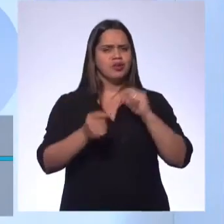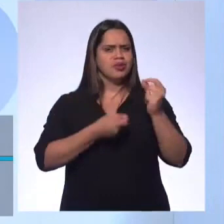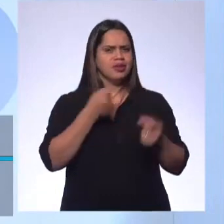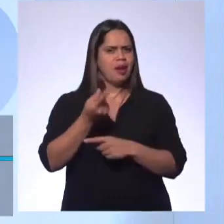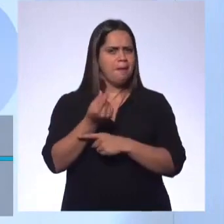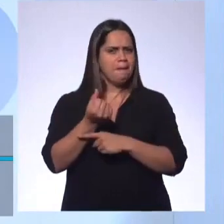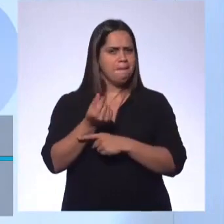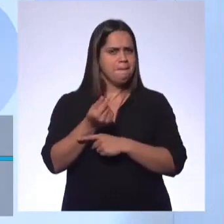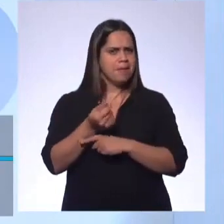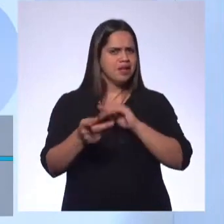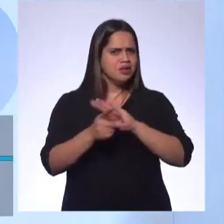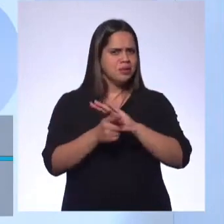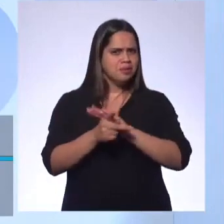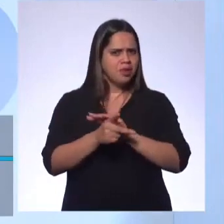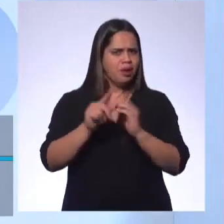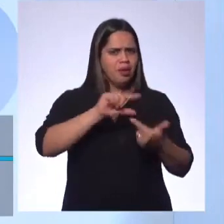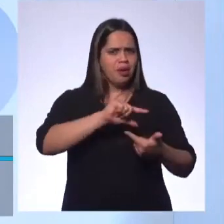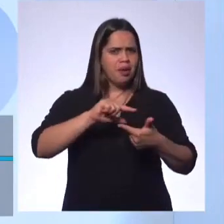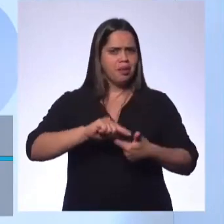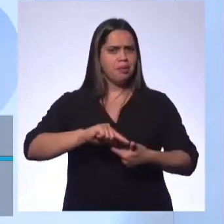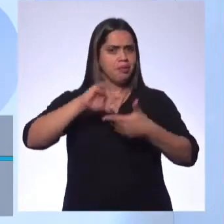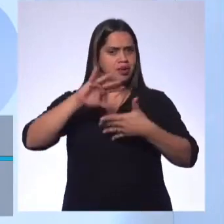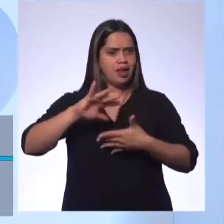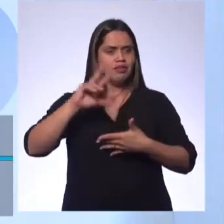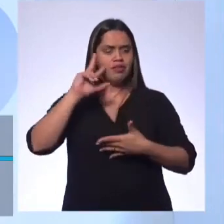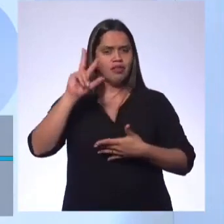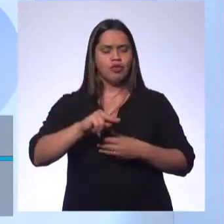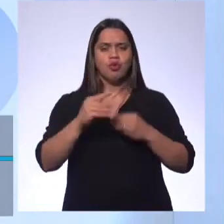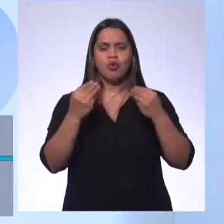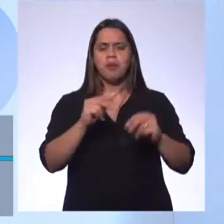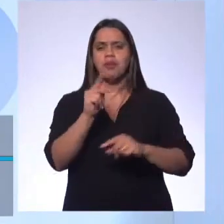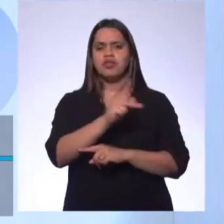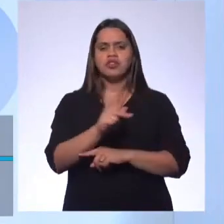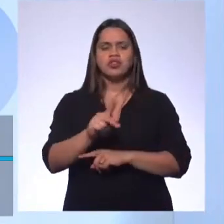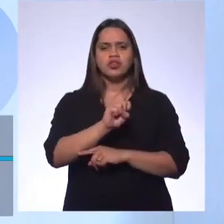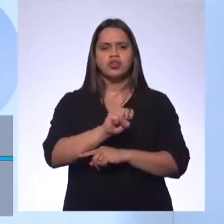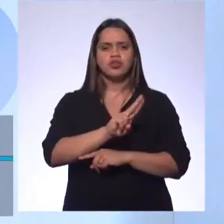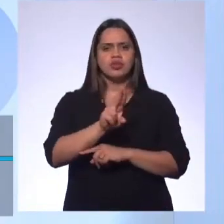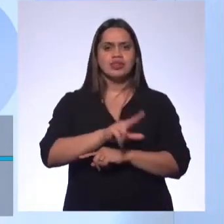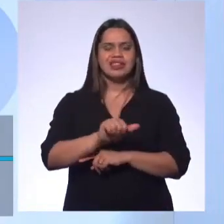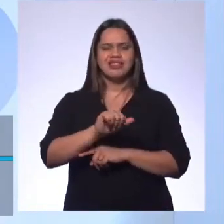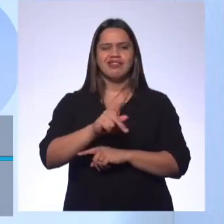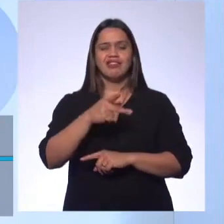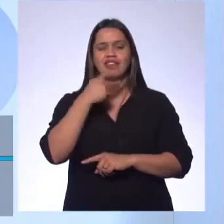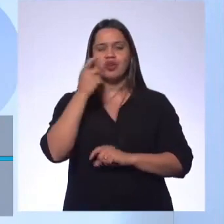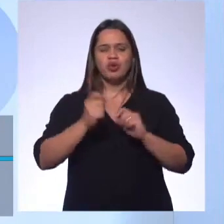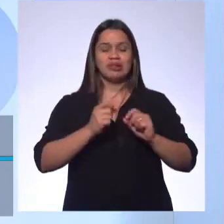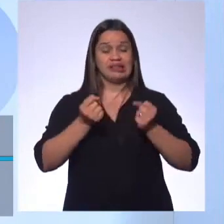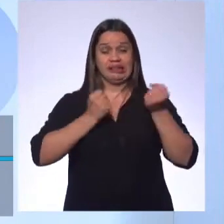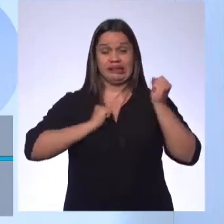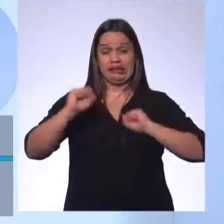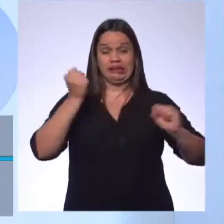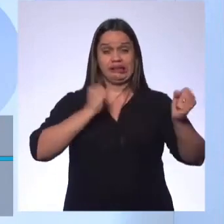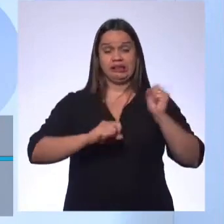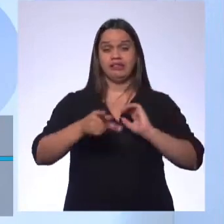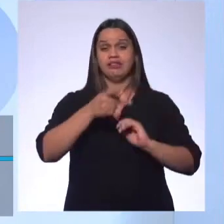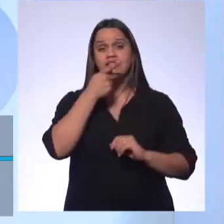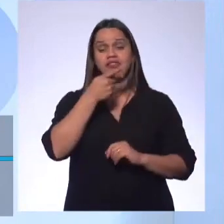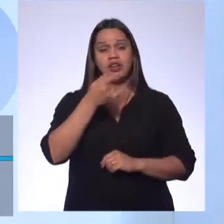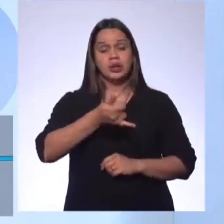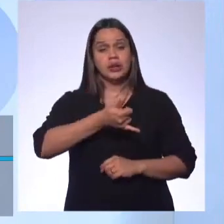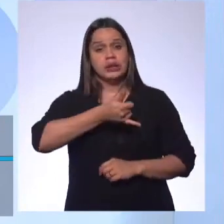modernidade. Então, vocês colocaram que a professora Suzana falou o estresse, o Josias falou